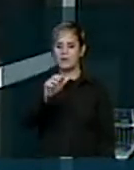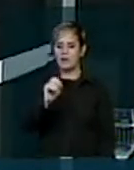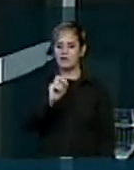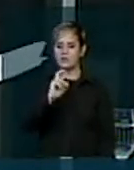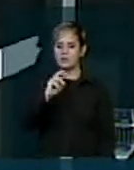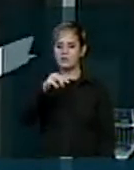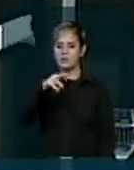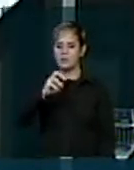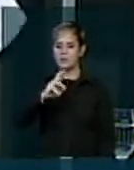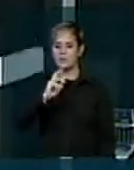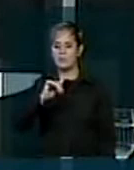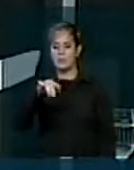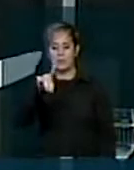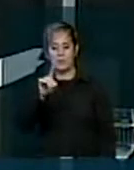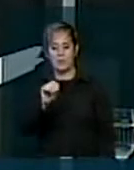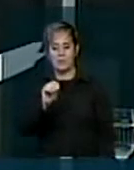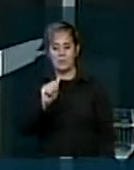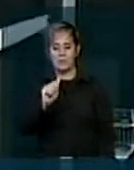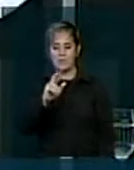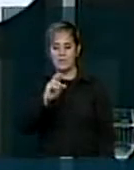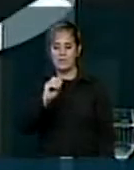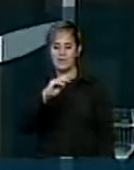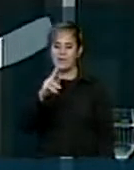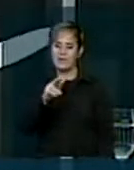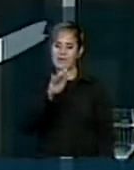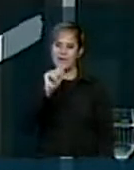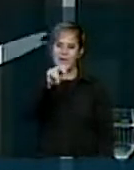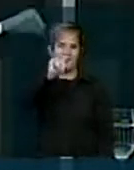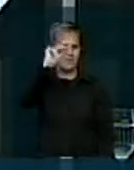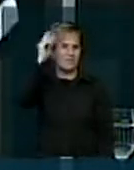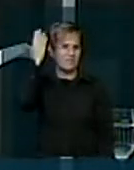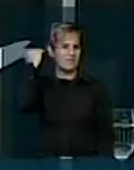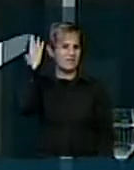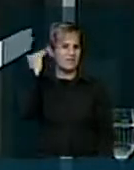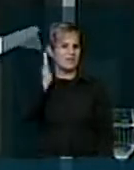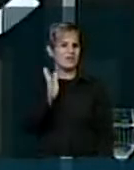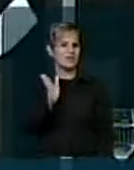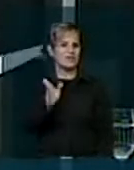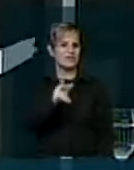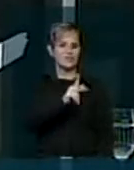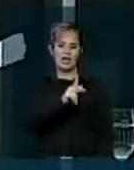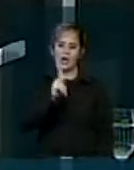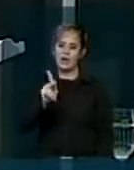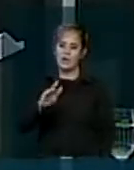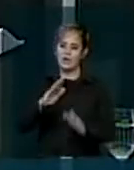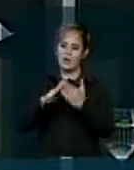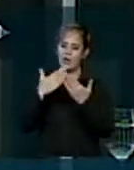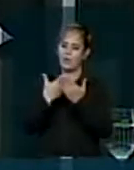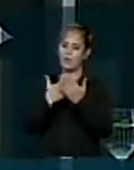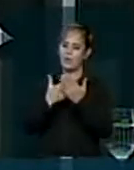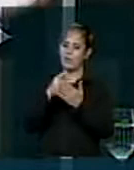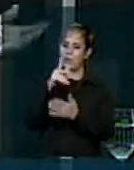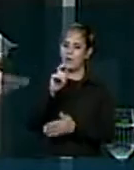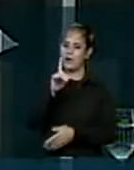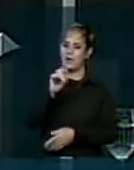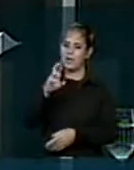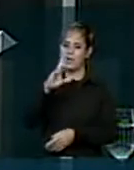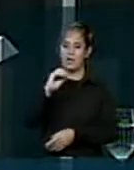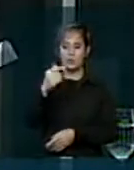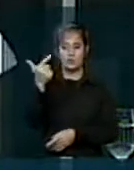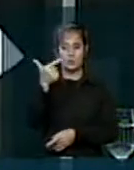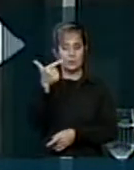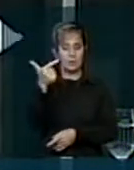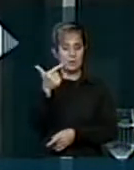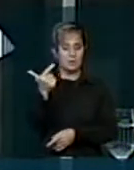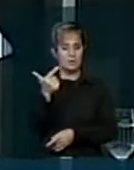Rocha, esse brasileiro que outrora foi professor do Colégio Pedro II, que com muita